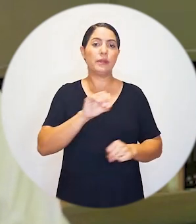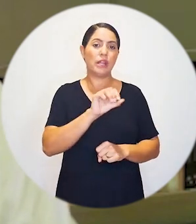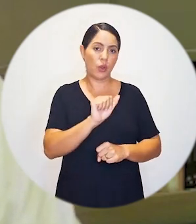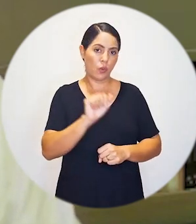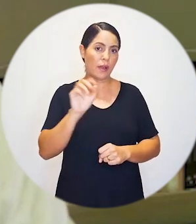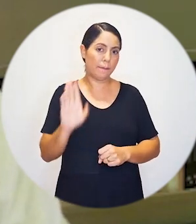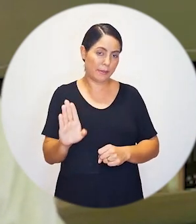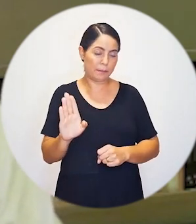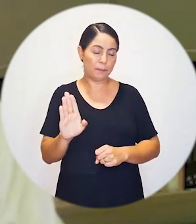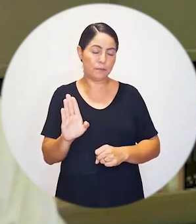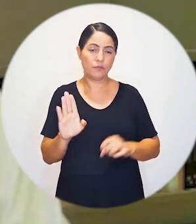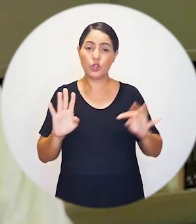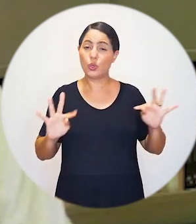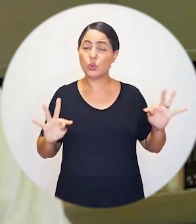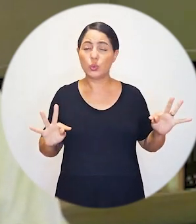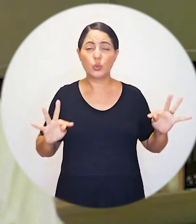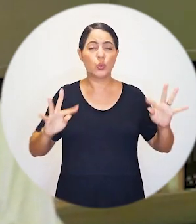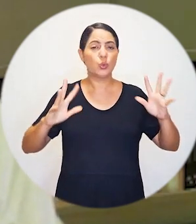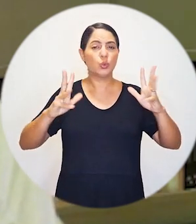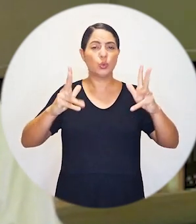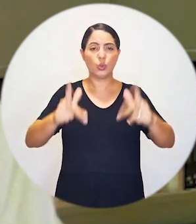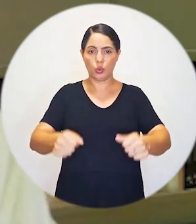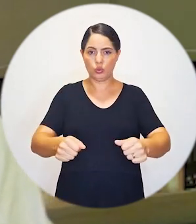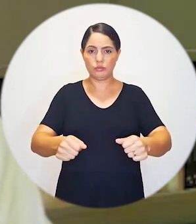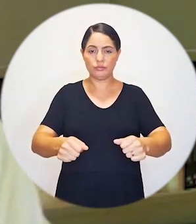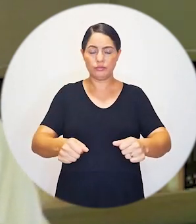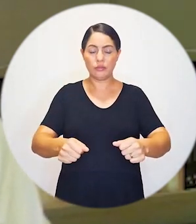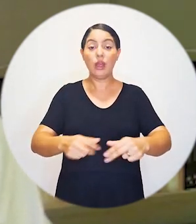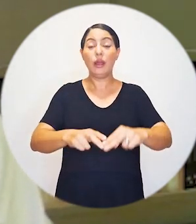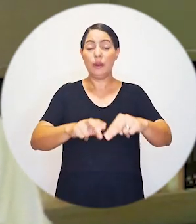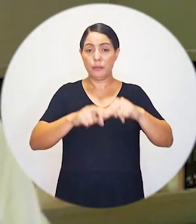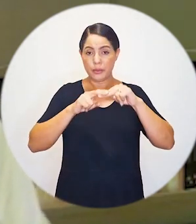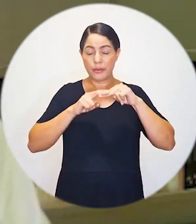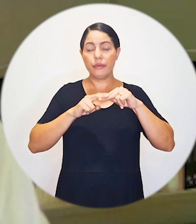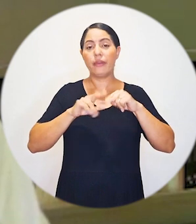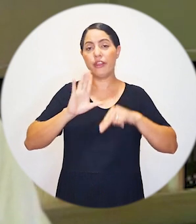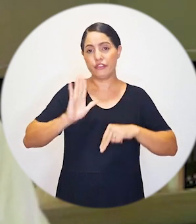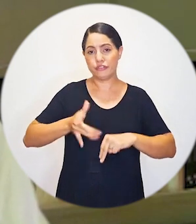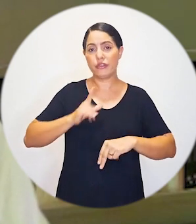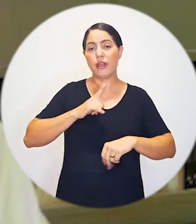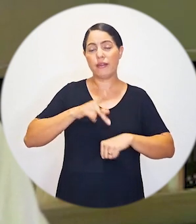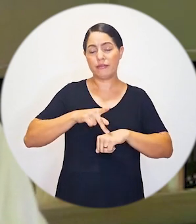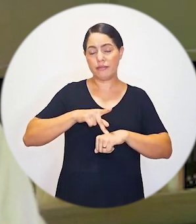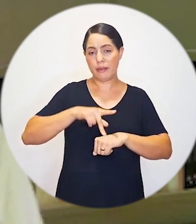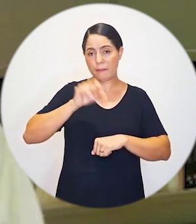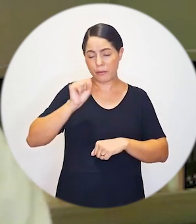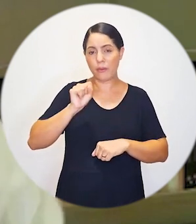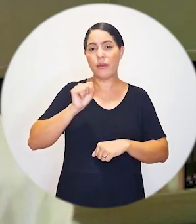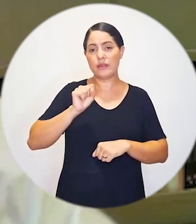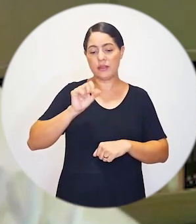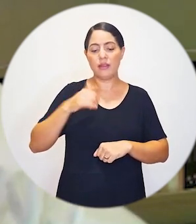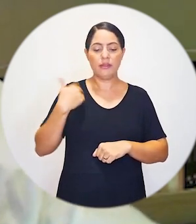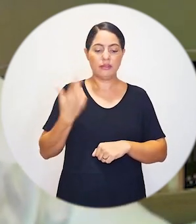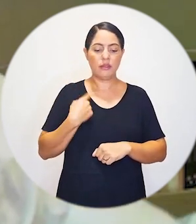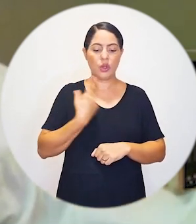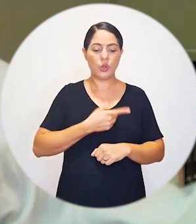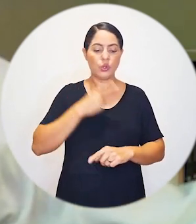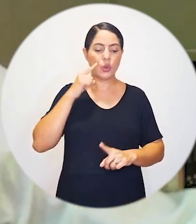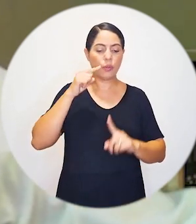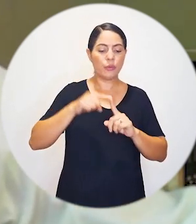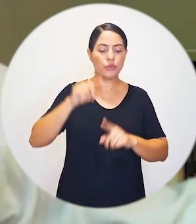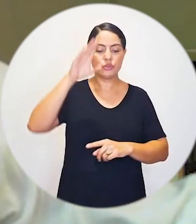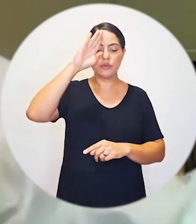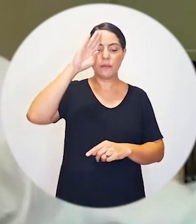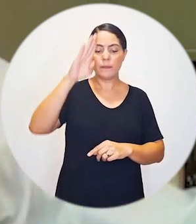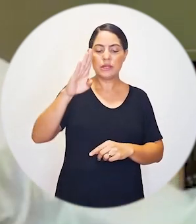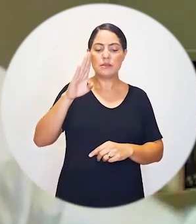de permitir que a OAB pudesse certificar as suas pós-graduações. Isso foi o motivo principal, né,